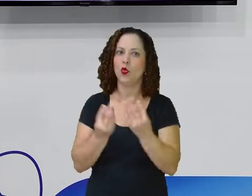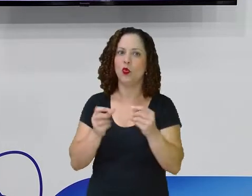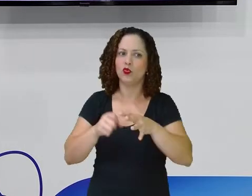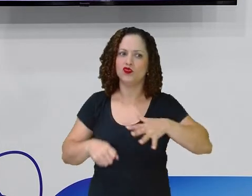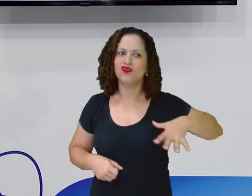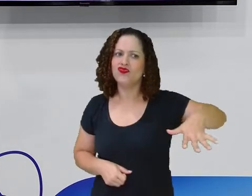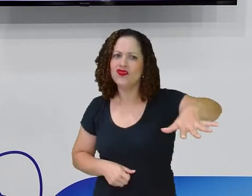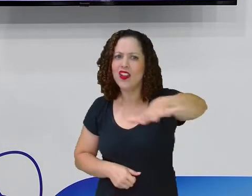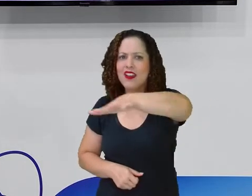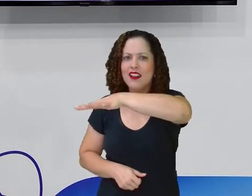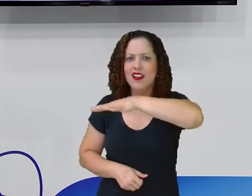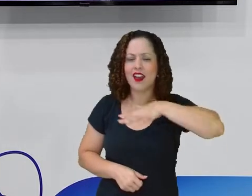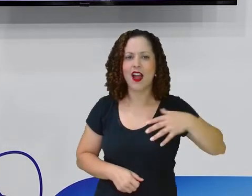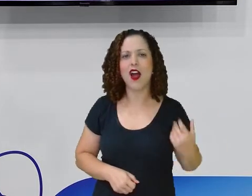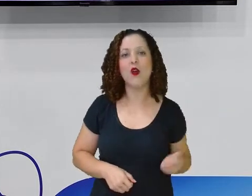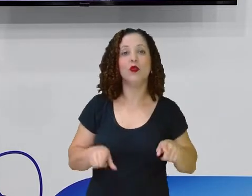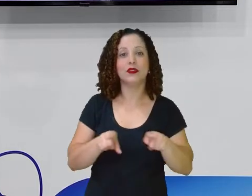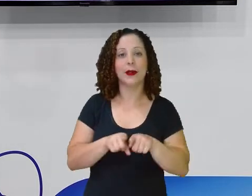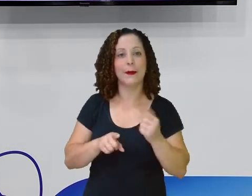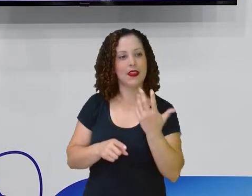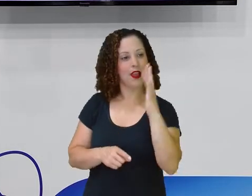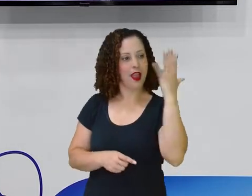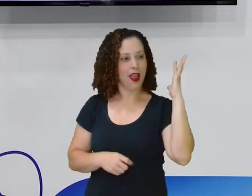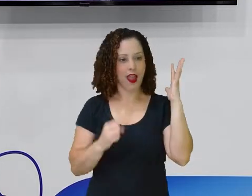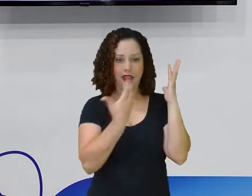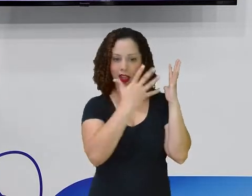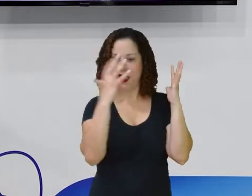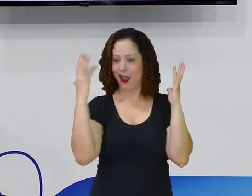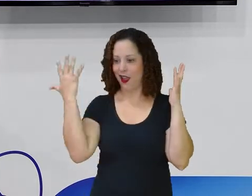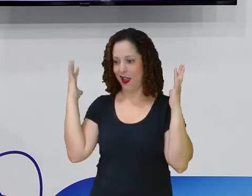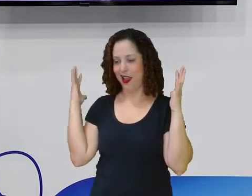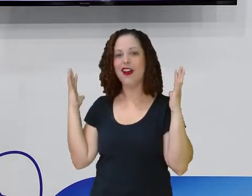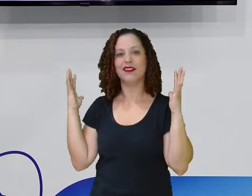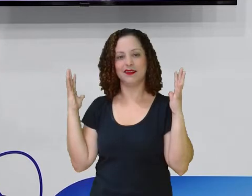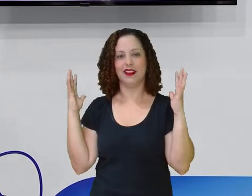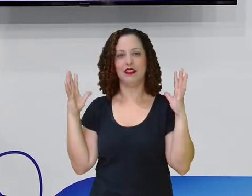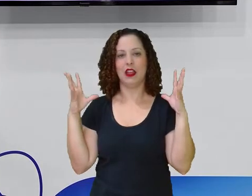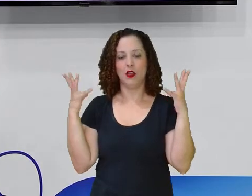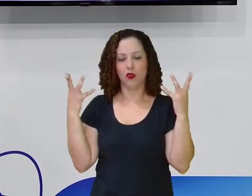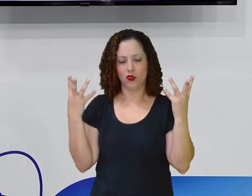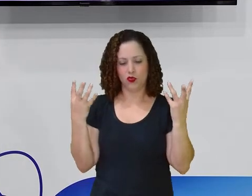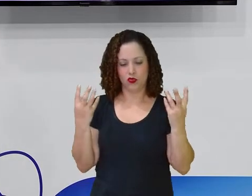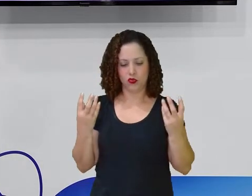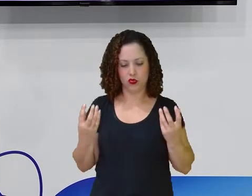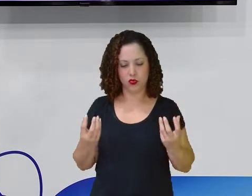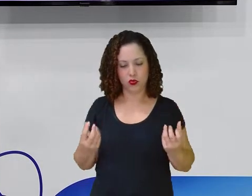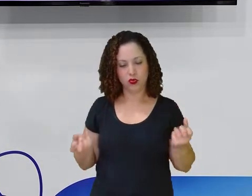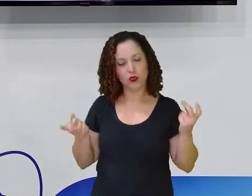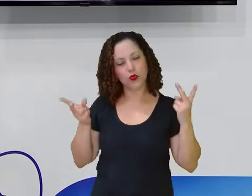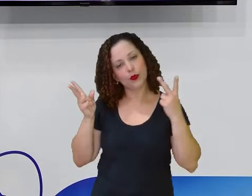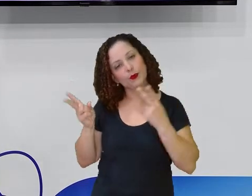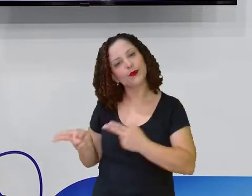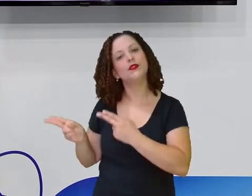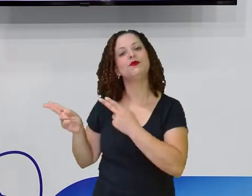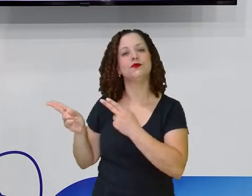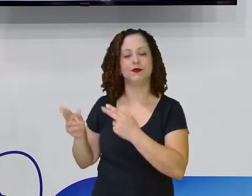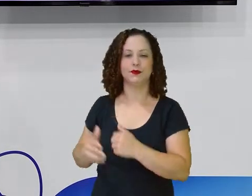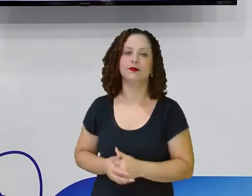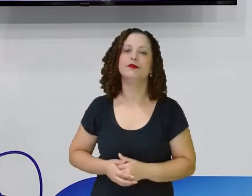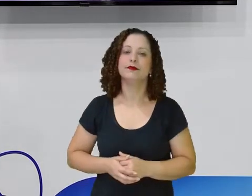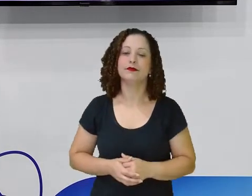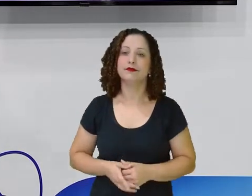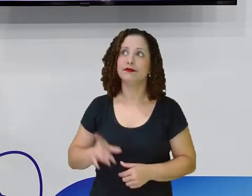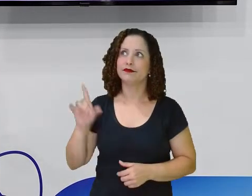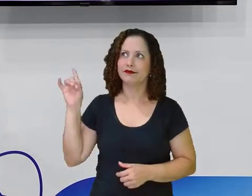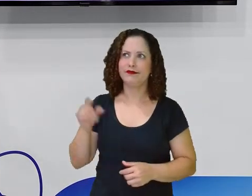também, inclusive muitas plantas, o mato cobre o seu castelo ali, não é porque não tinha ninguém cuidando. E tem versões que dizem que eles dormiram